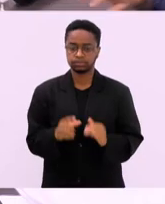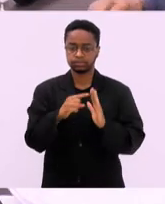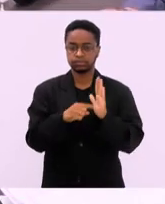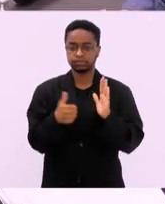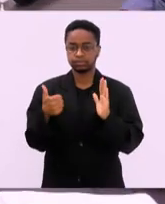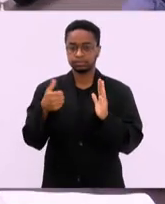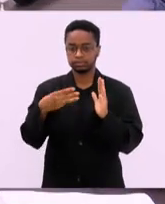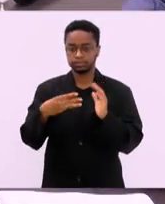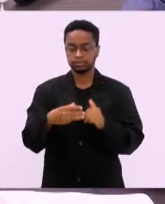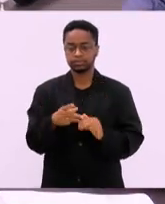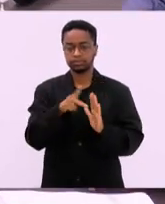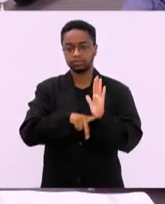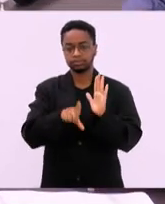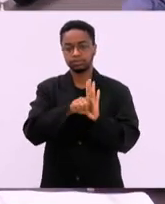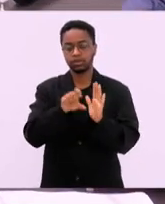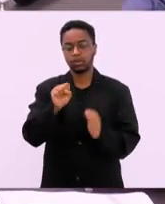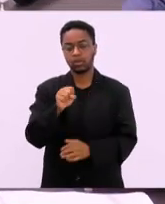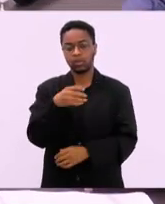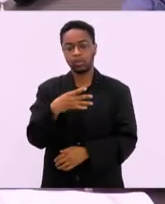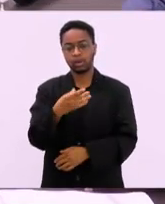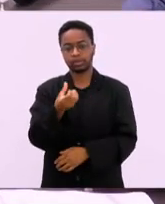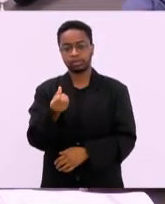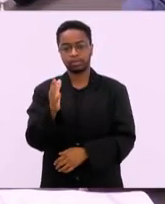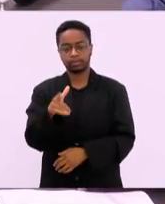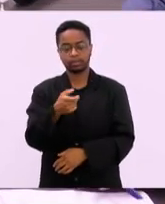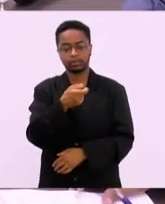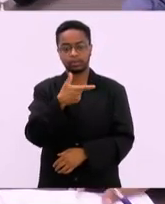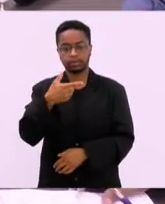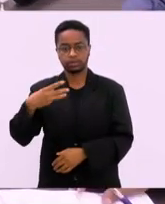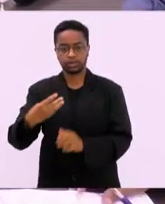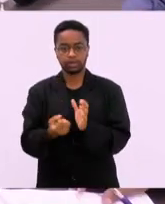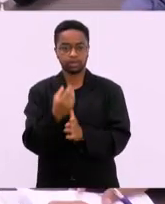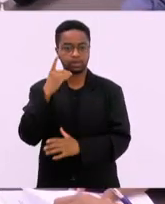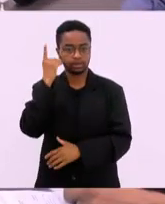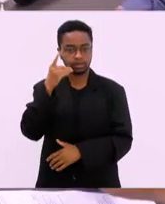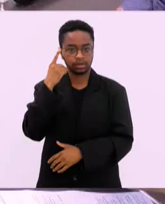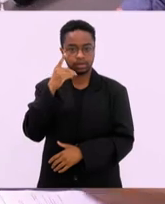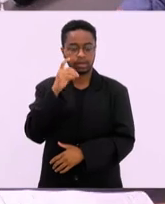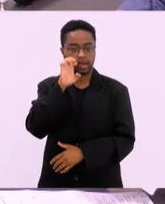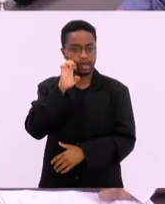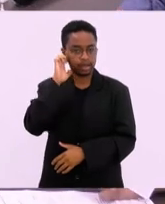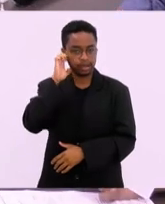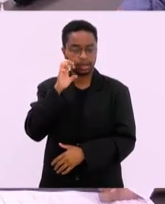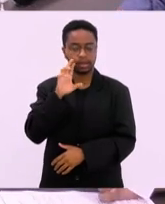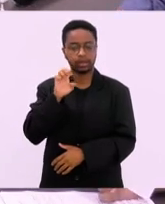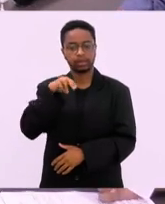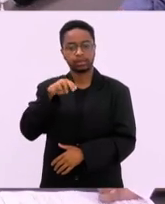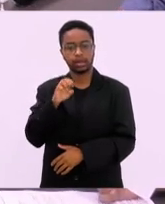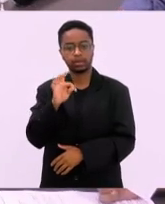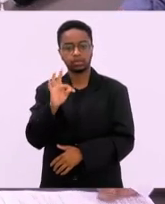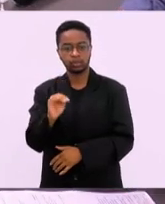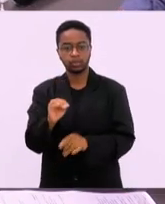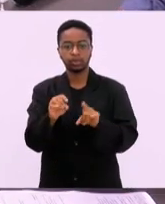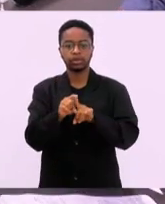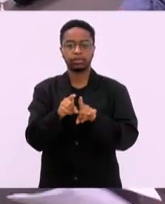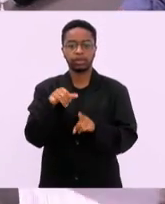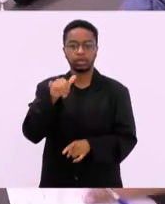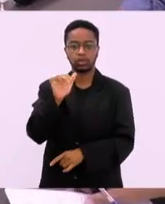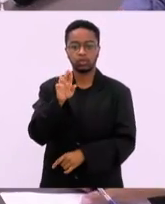pauta. Projeto de Lei 846 de 2023, de autoria dos deputados Élica Takimoto, Renato Machado e